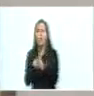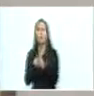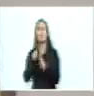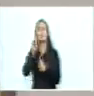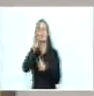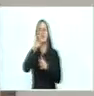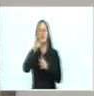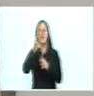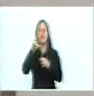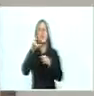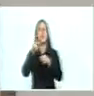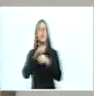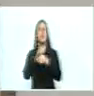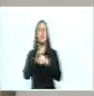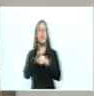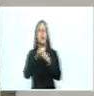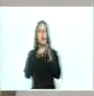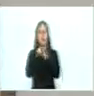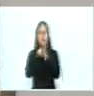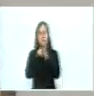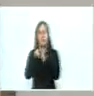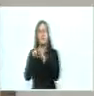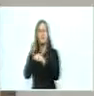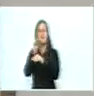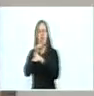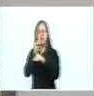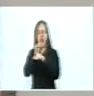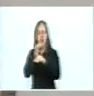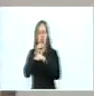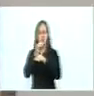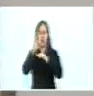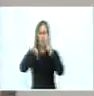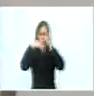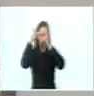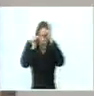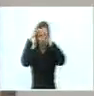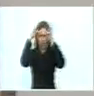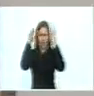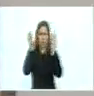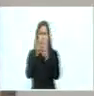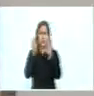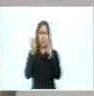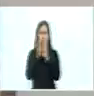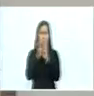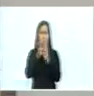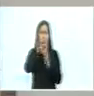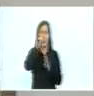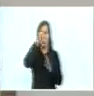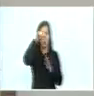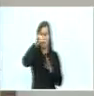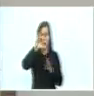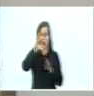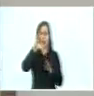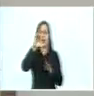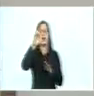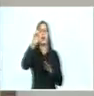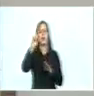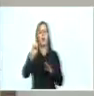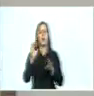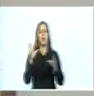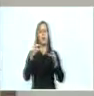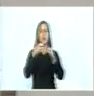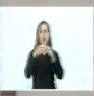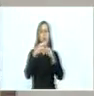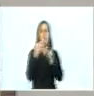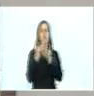encabeçado pela Vigilância Epidemiológica. Essa iniciativa foi uma iniciativa também do NIEG, do Núcleo Interdisciplinar de Estudos de